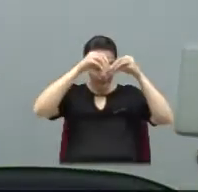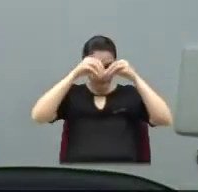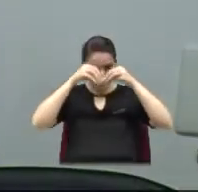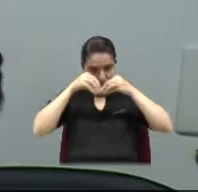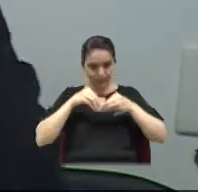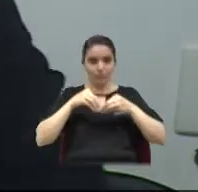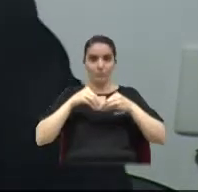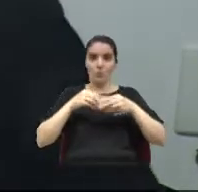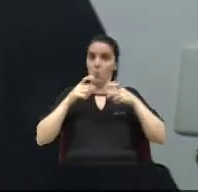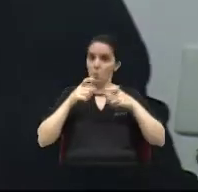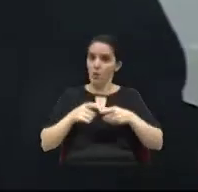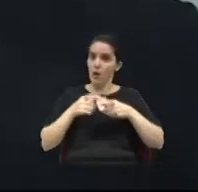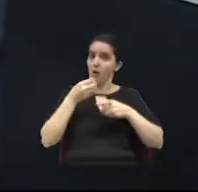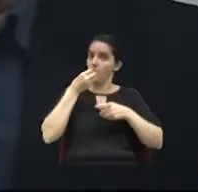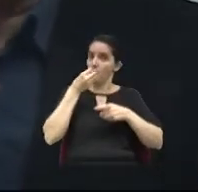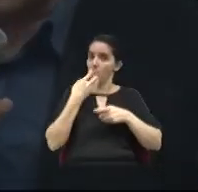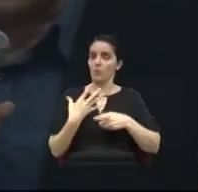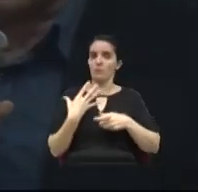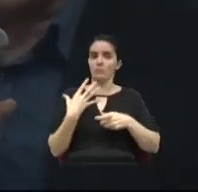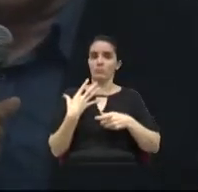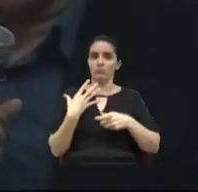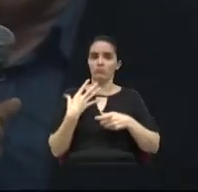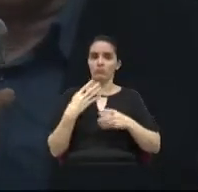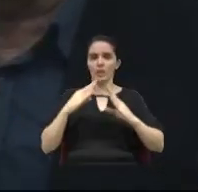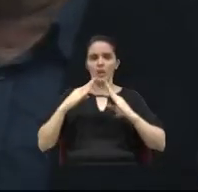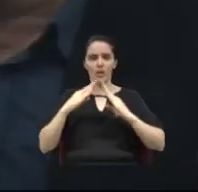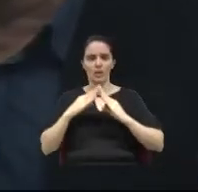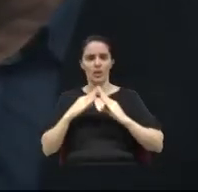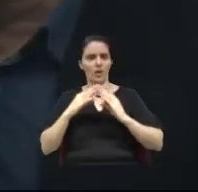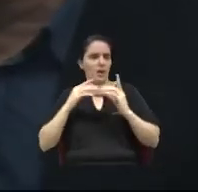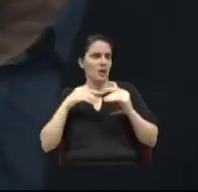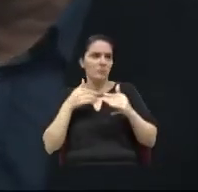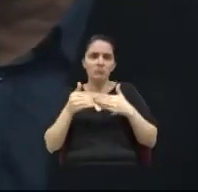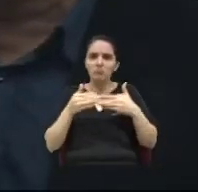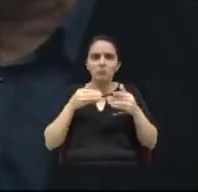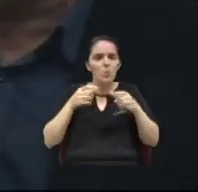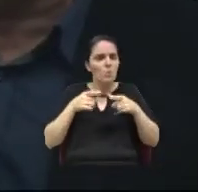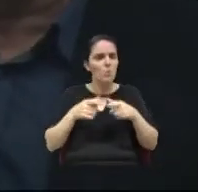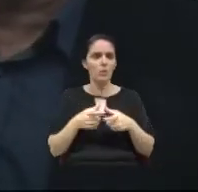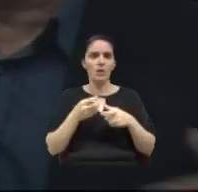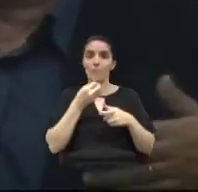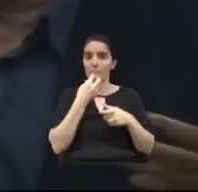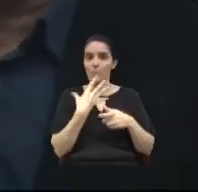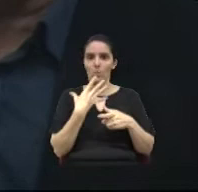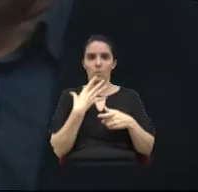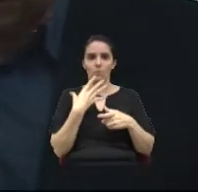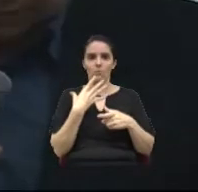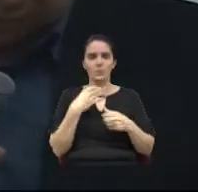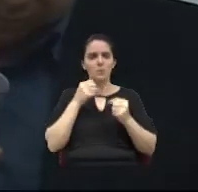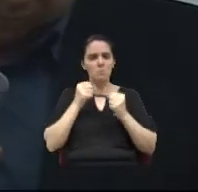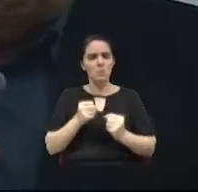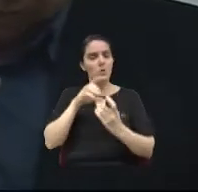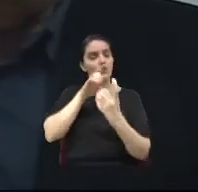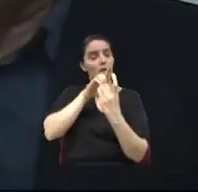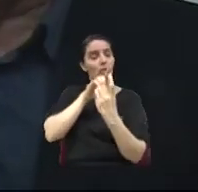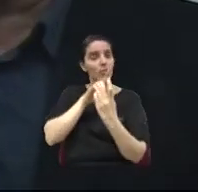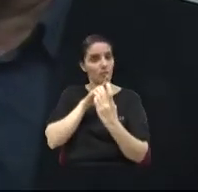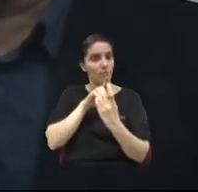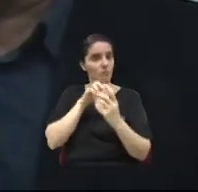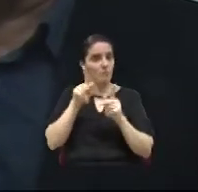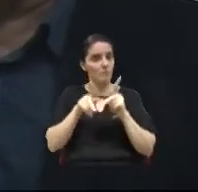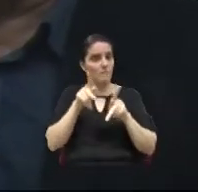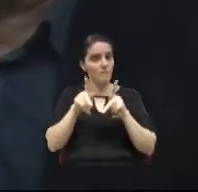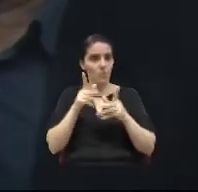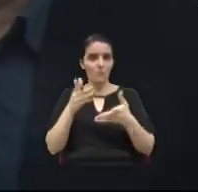transferência para a casa, ou para esse local onde que vai poder atender a população.